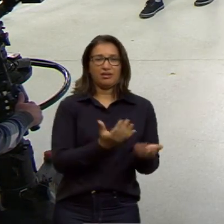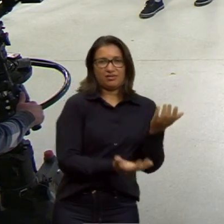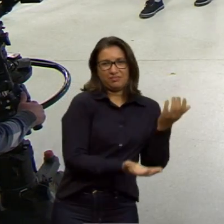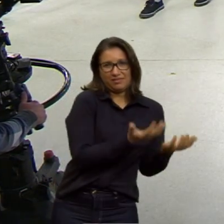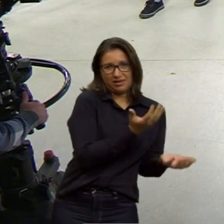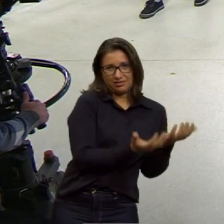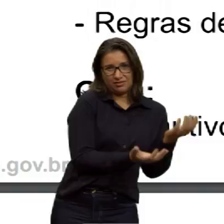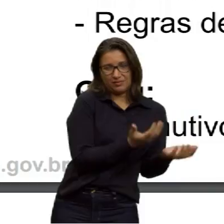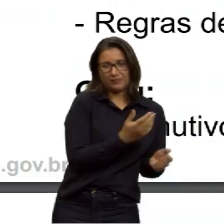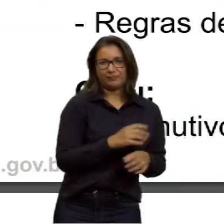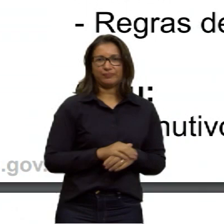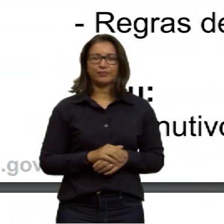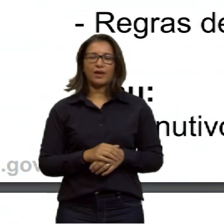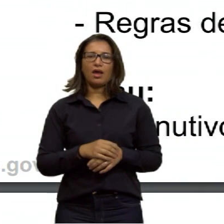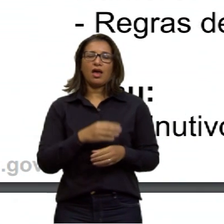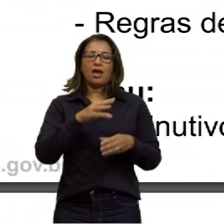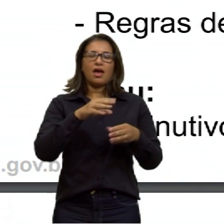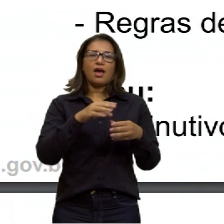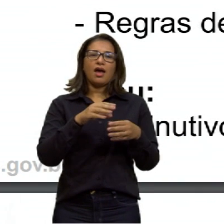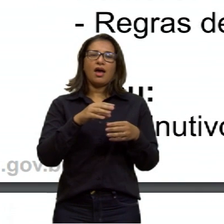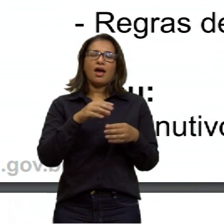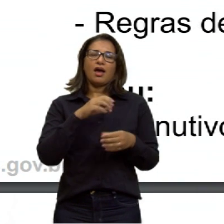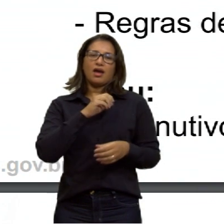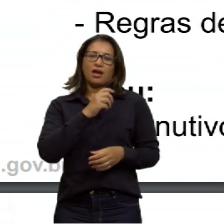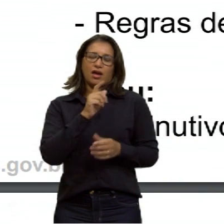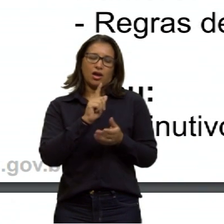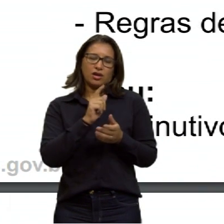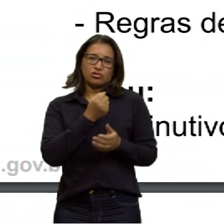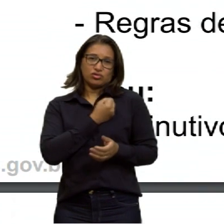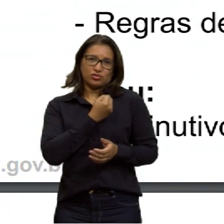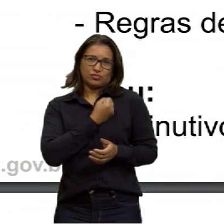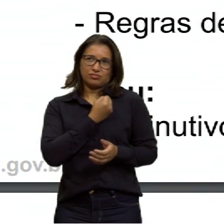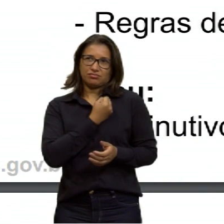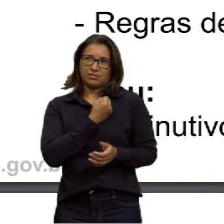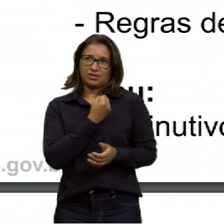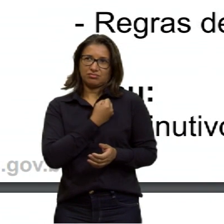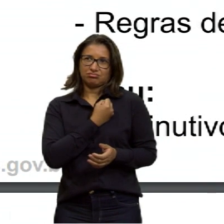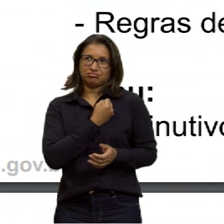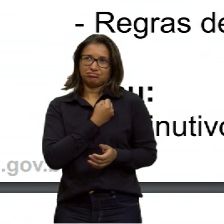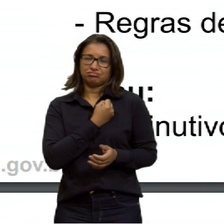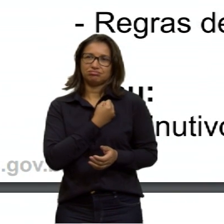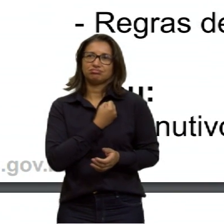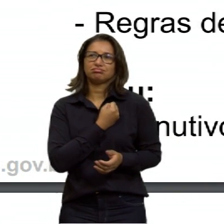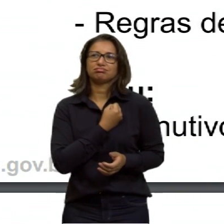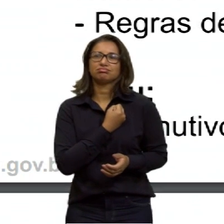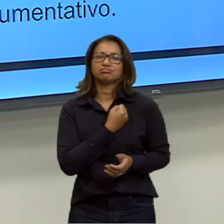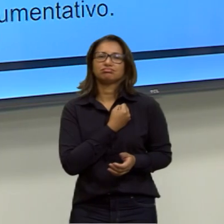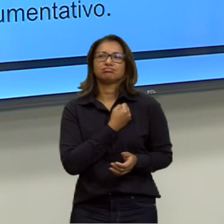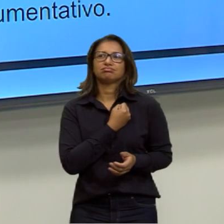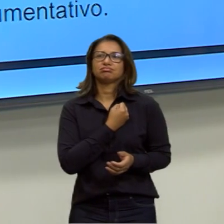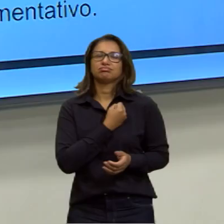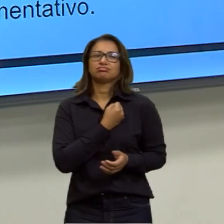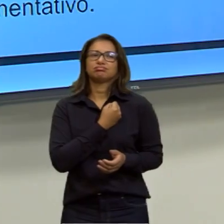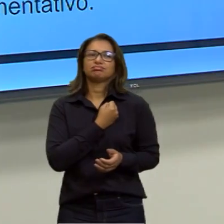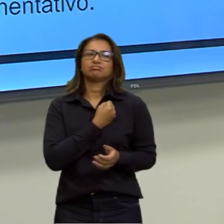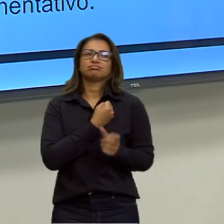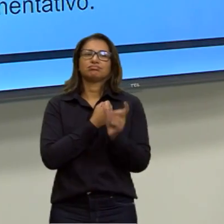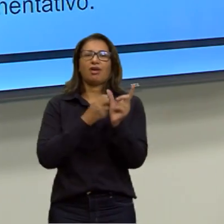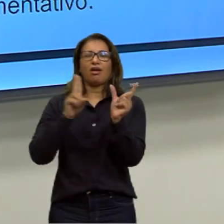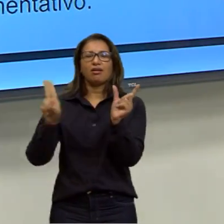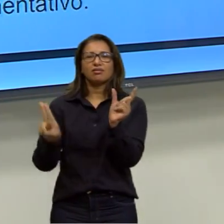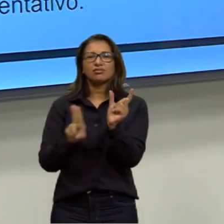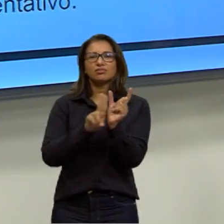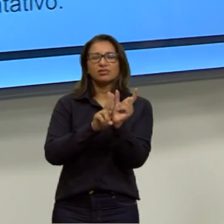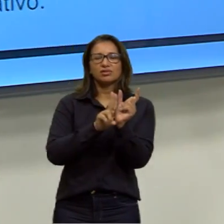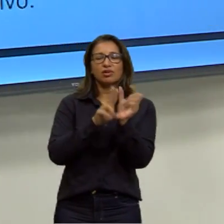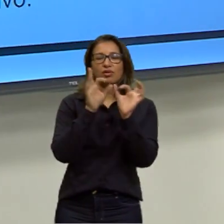o segundo tipo de flexão que pode acontecer os substantivos eles vão ficar tanto no singular quanto